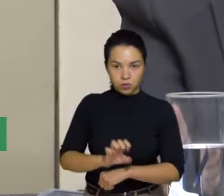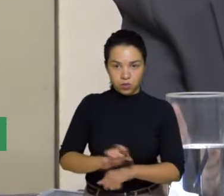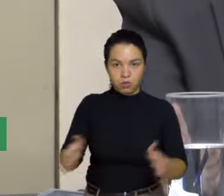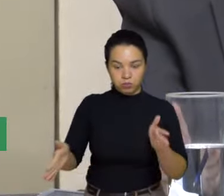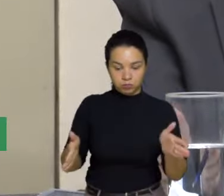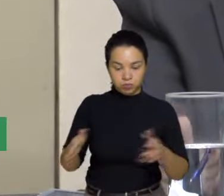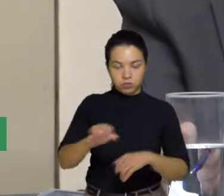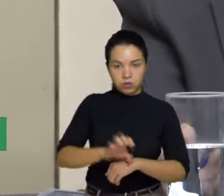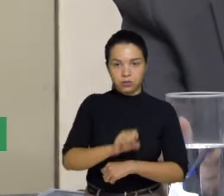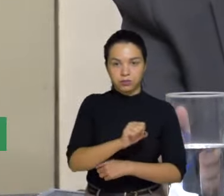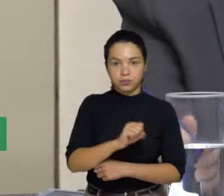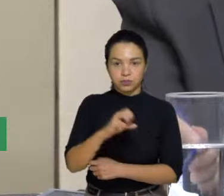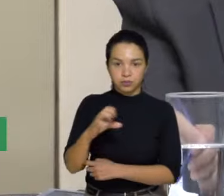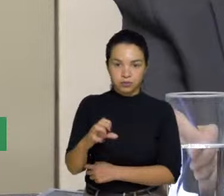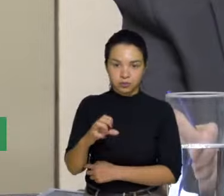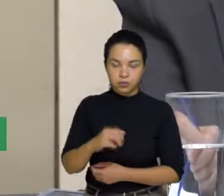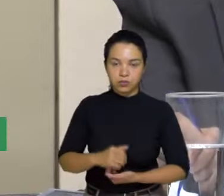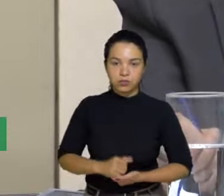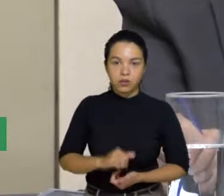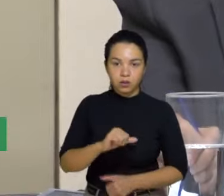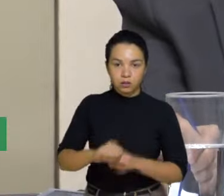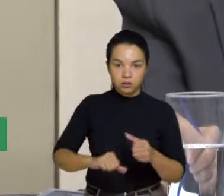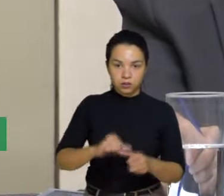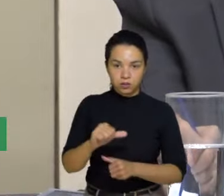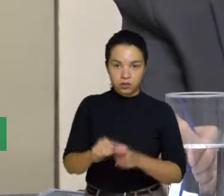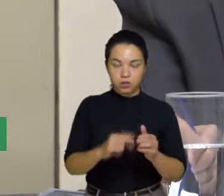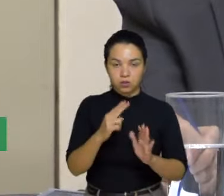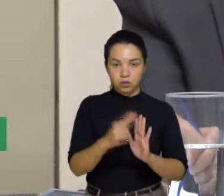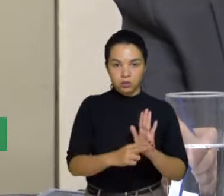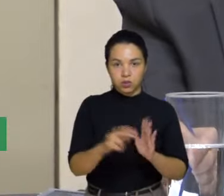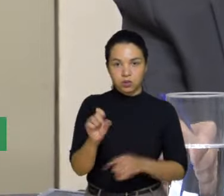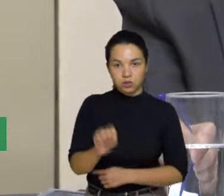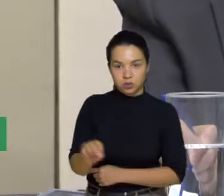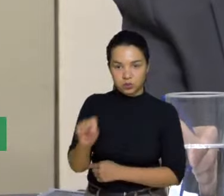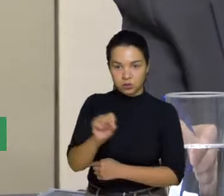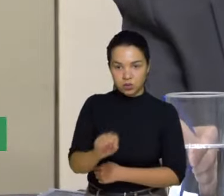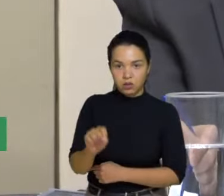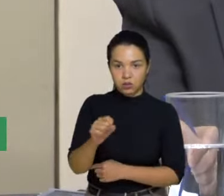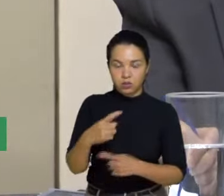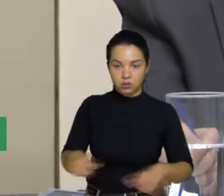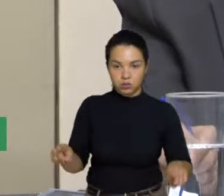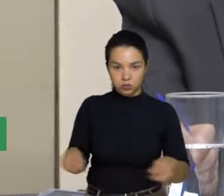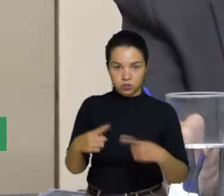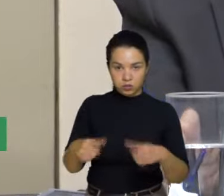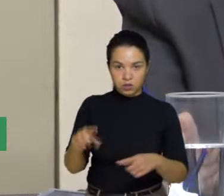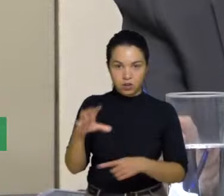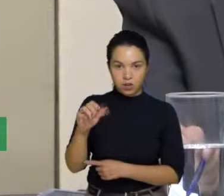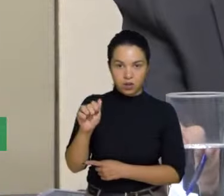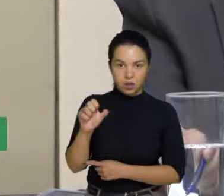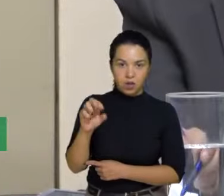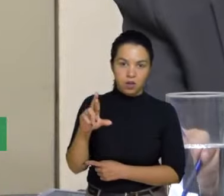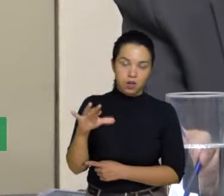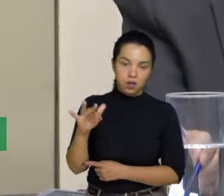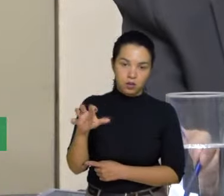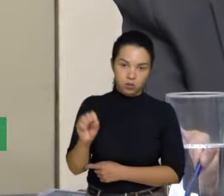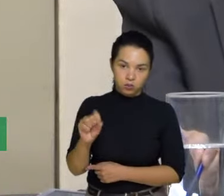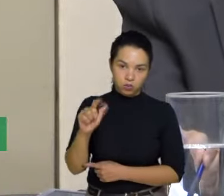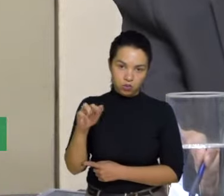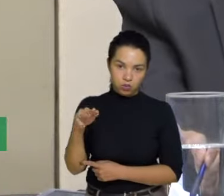Santa Catarina, para alterar a denominação da Sociedade Musical Carlos Gomes, de Blumenau.